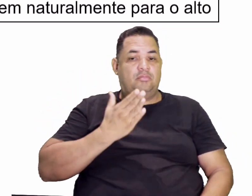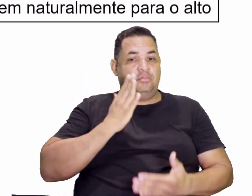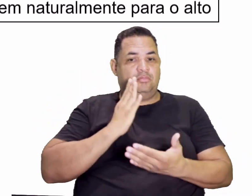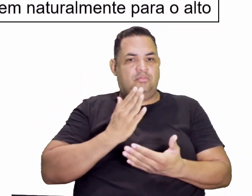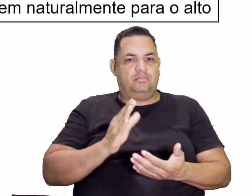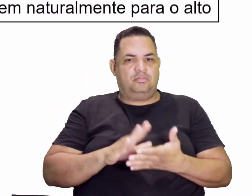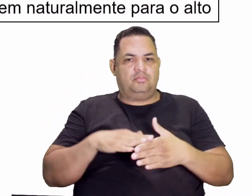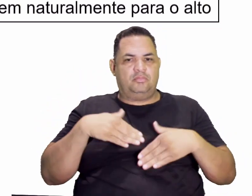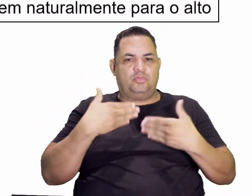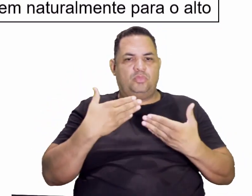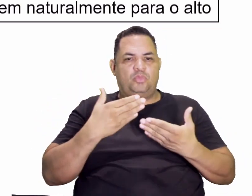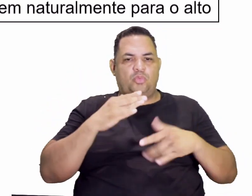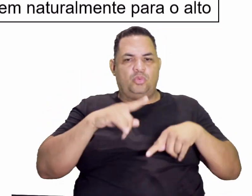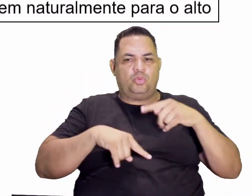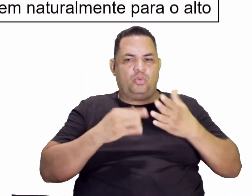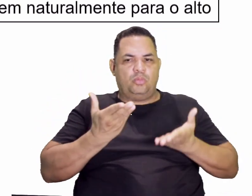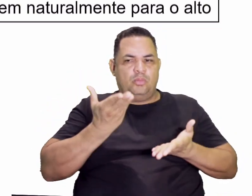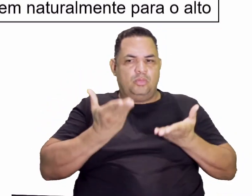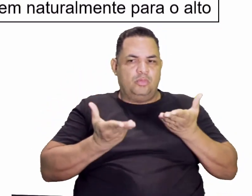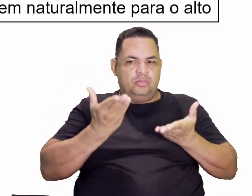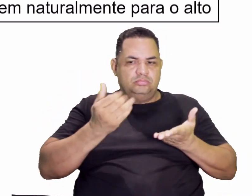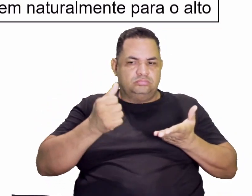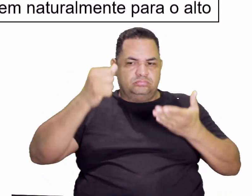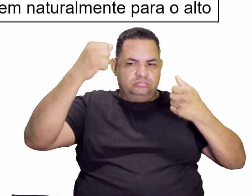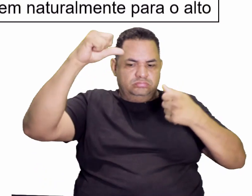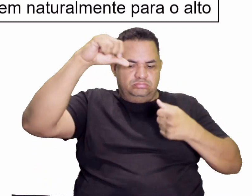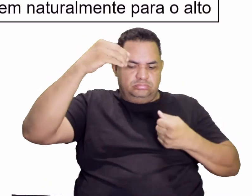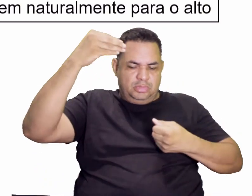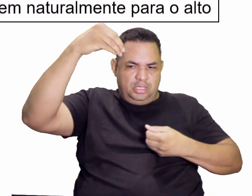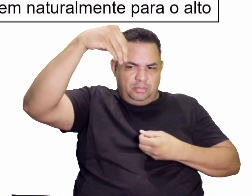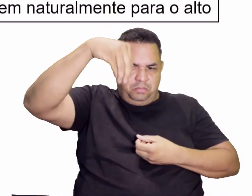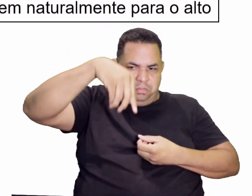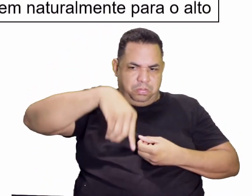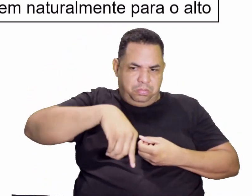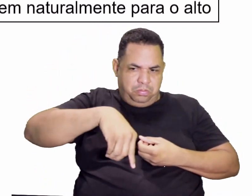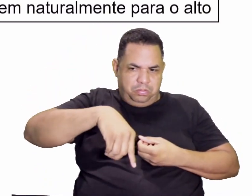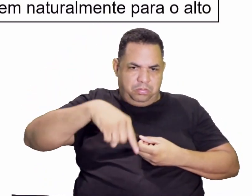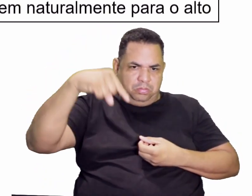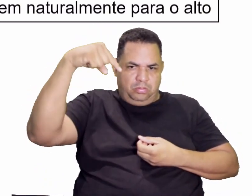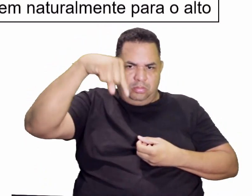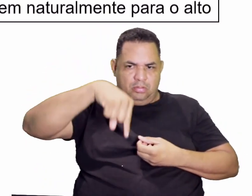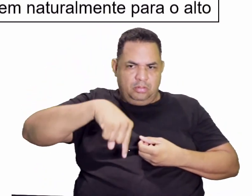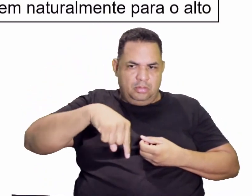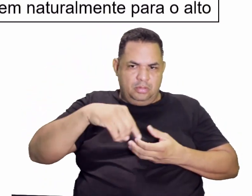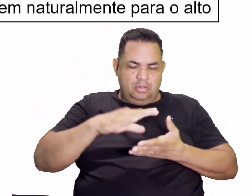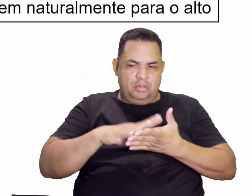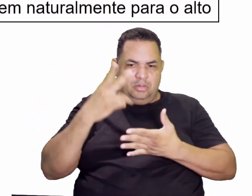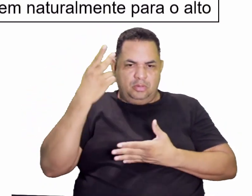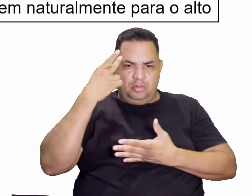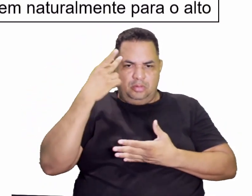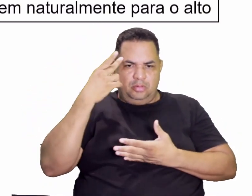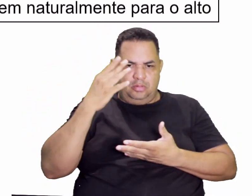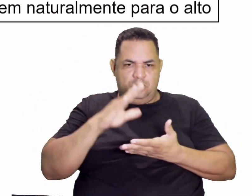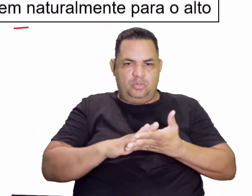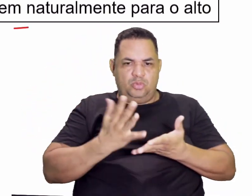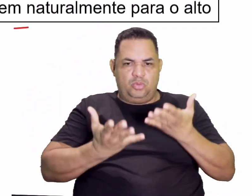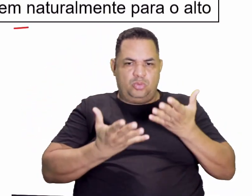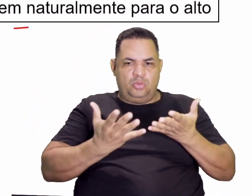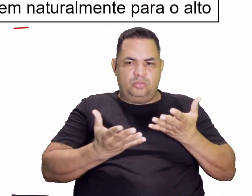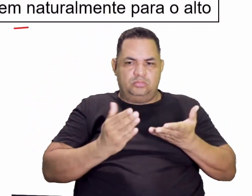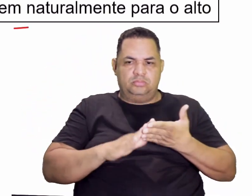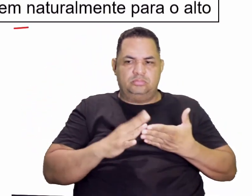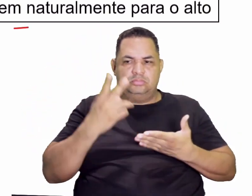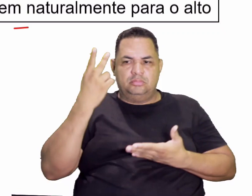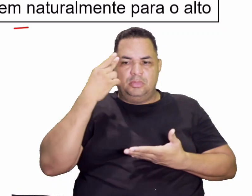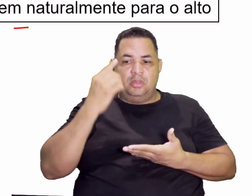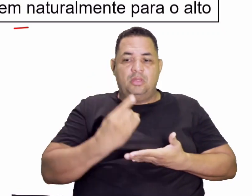anterior. Corpos pesados caem e tendem para baixo, certo? Por ser o lugar natural. Corpos leves